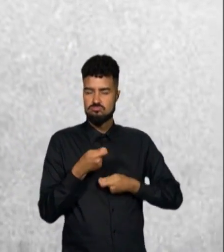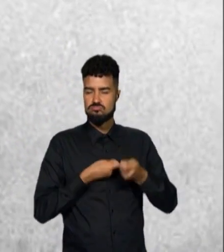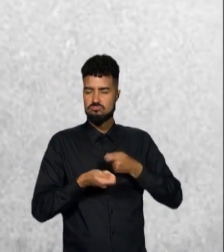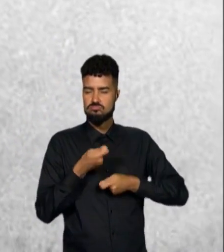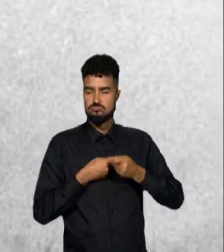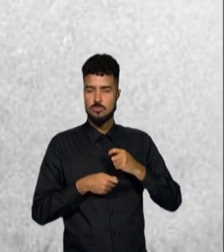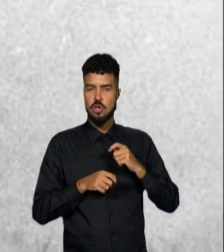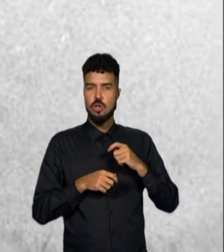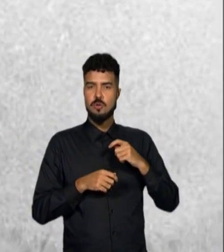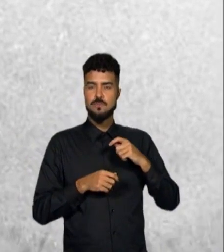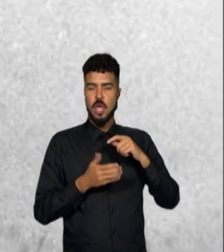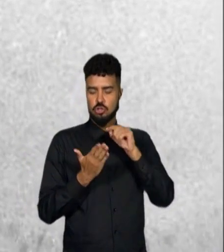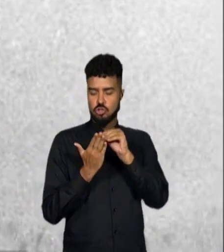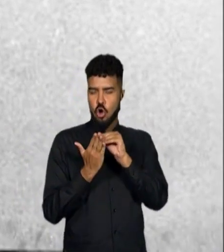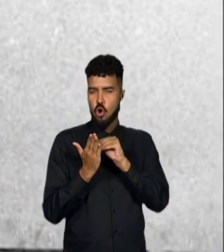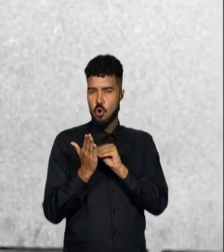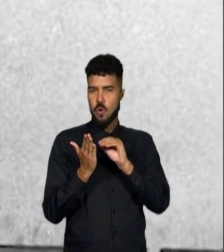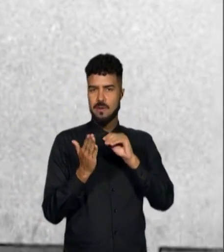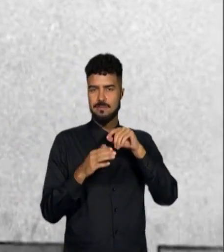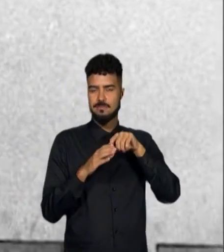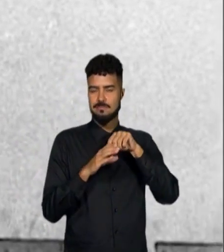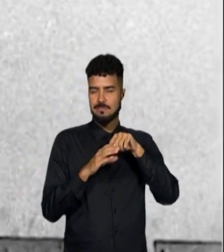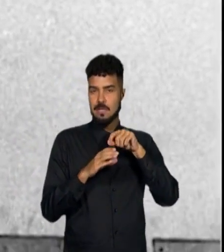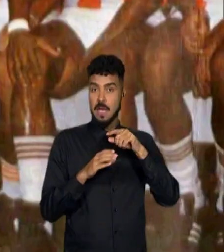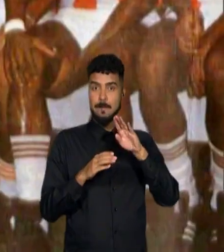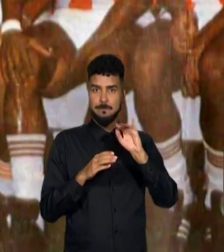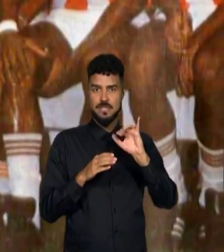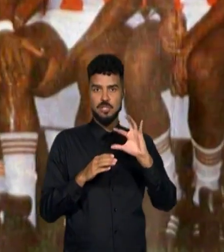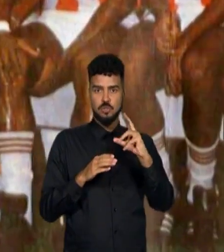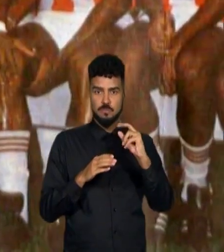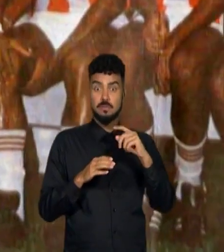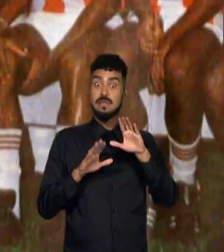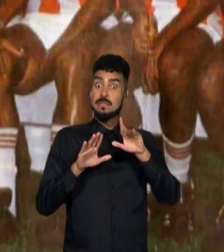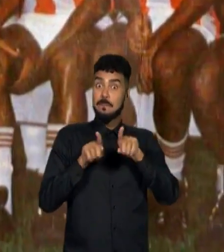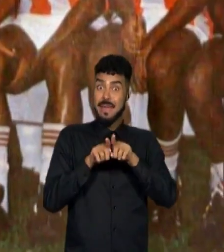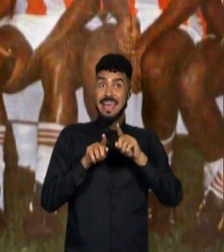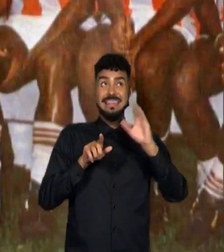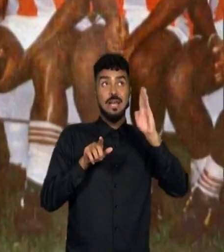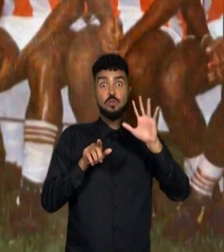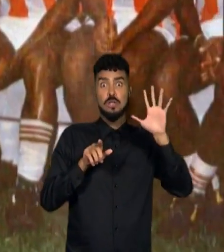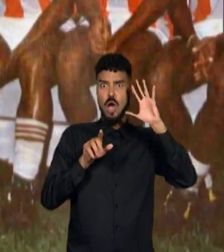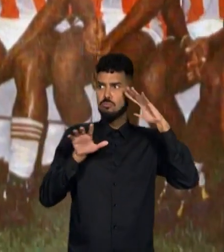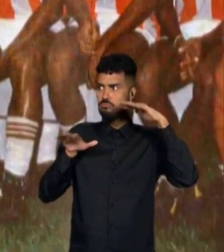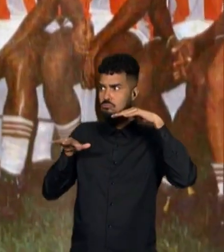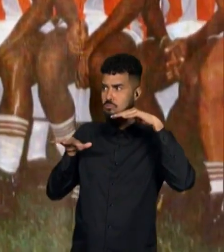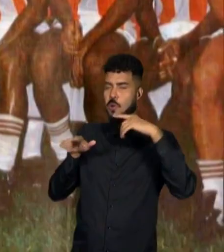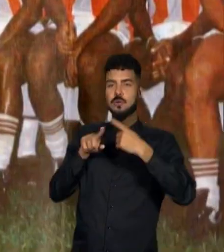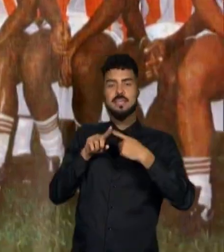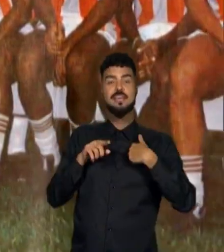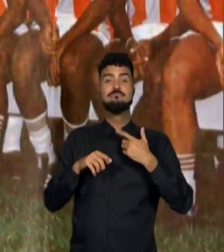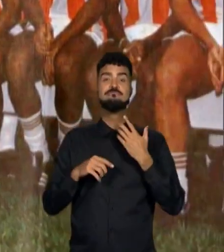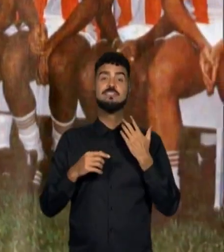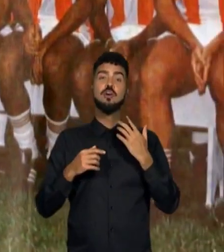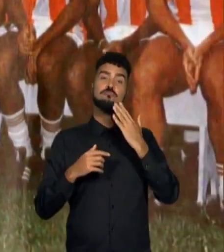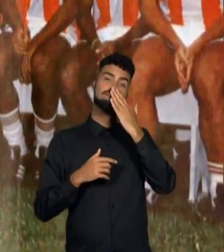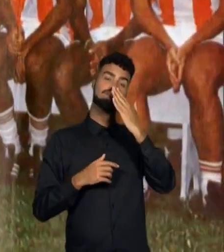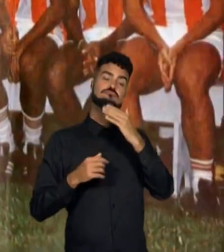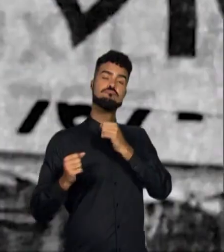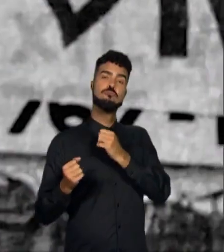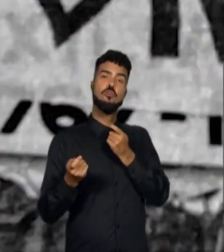ganhou notoriedade no cenário nacional pela sua atuação à frente do time de Moça Bonita.